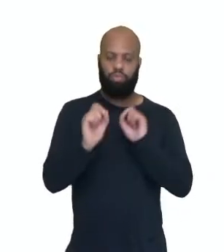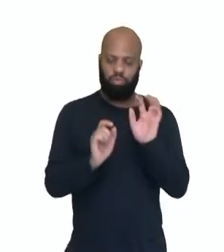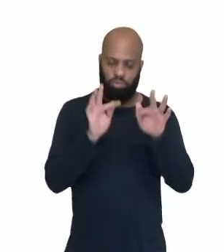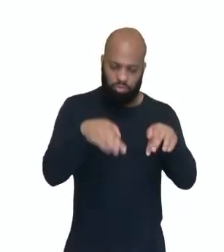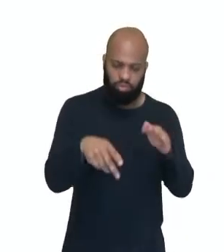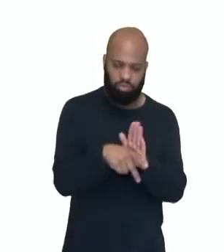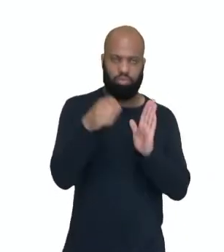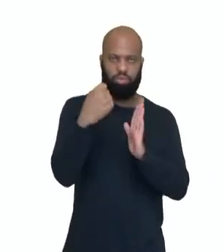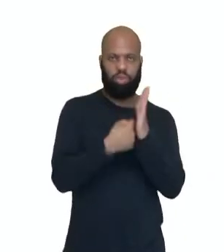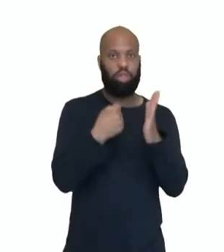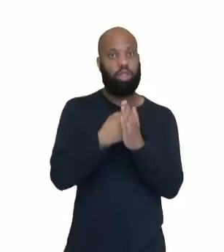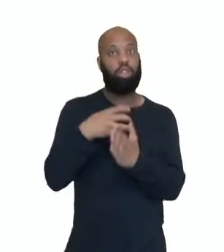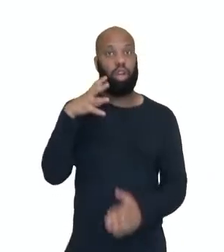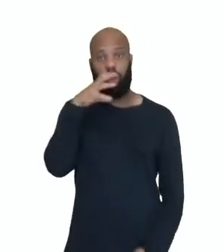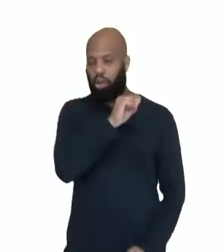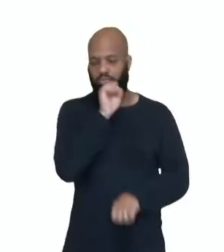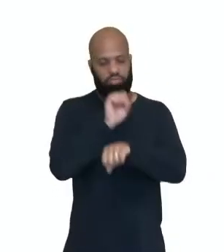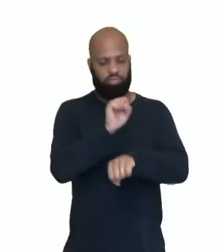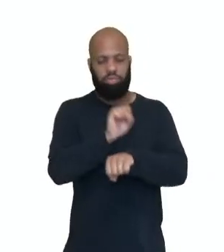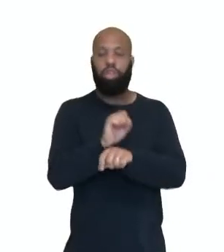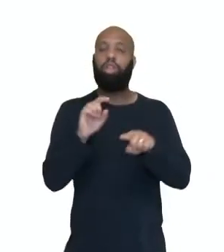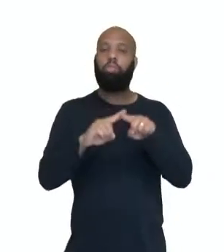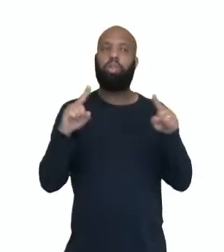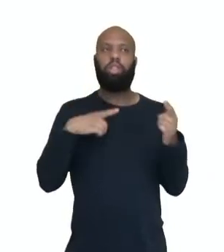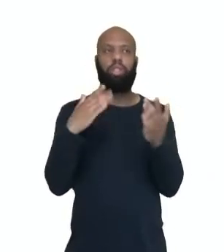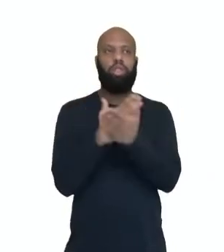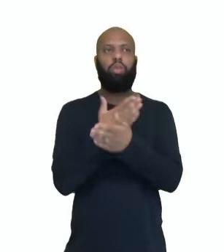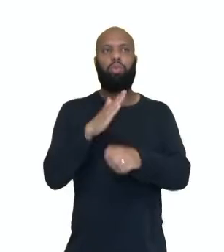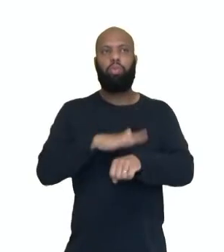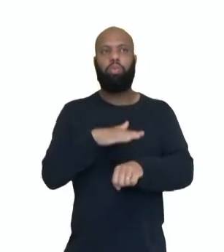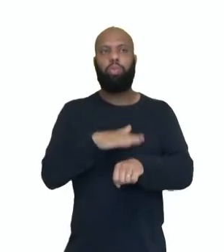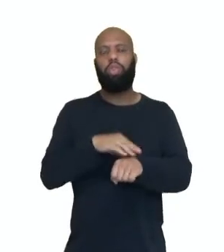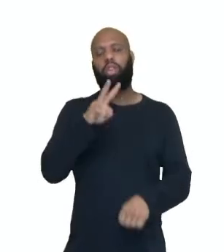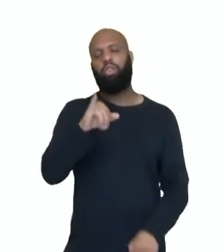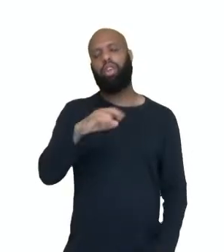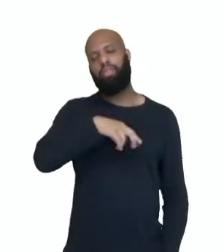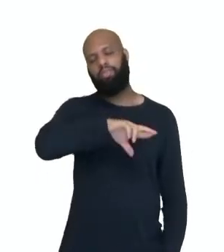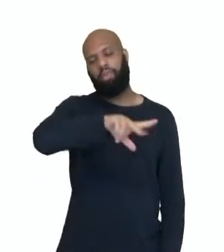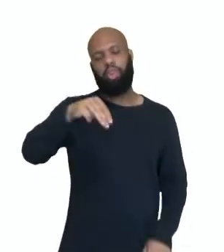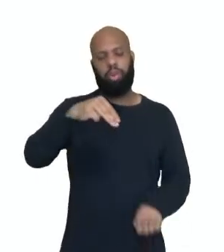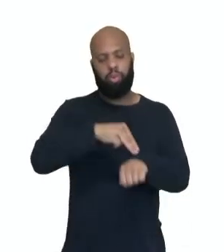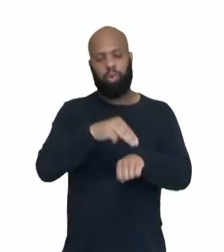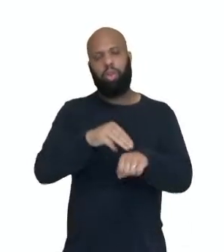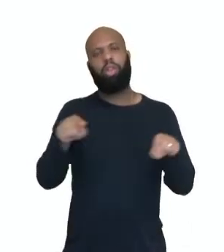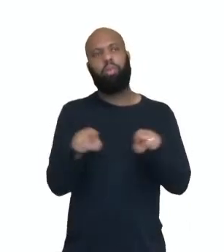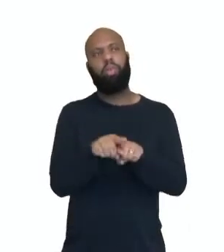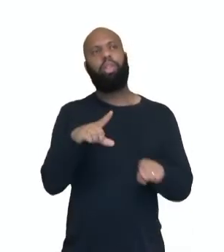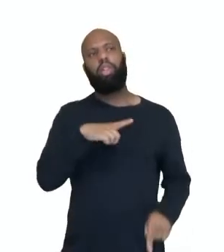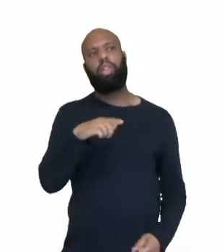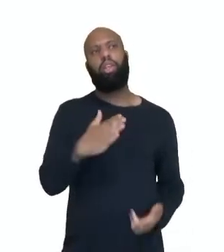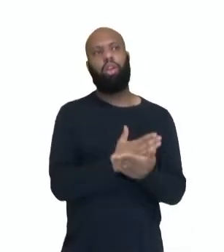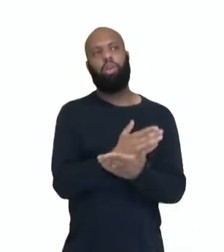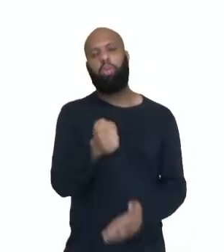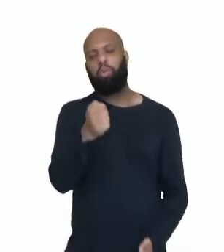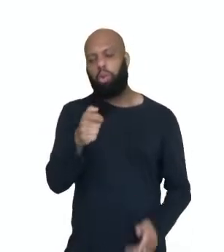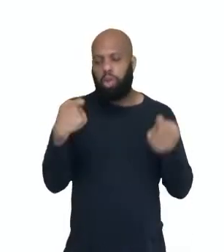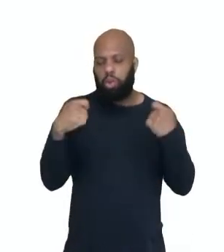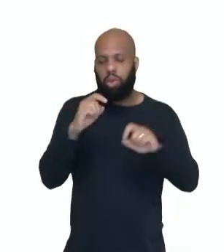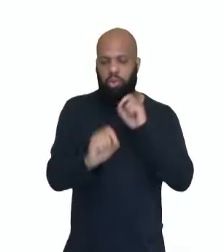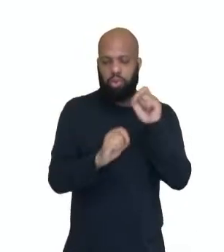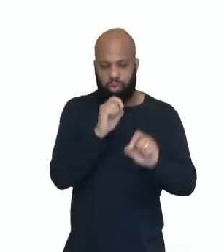questão de segundos, embora algumas vezes se estenda por vários minutos e alguns poucos necessitem de um